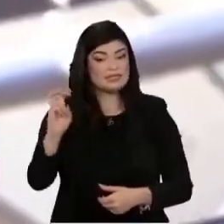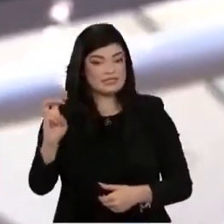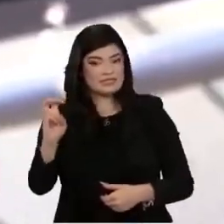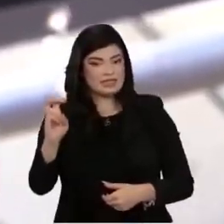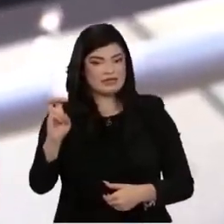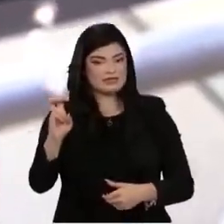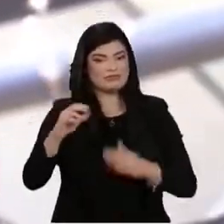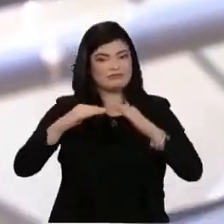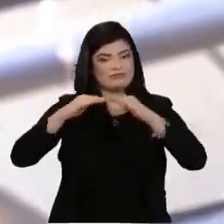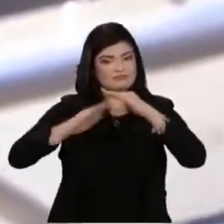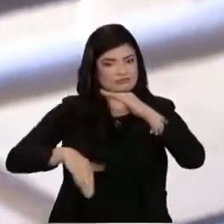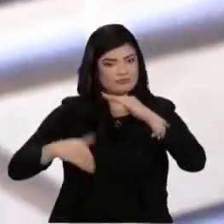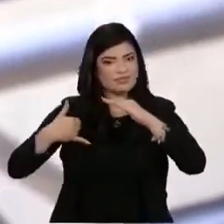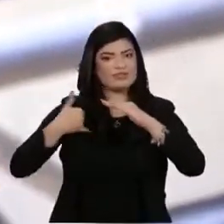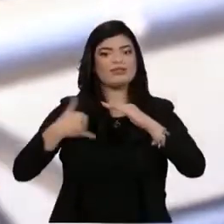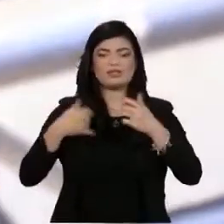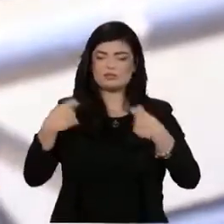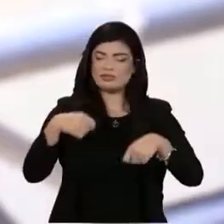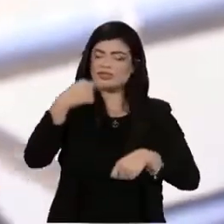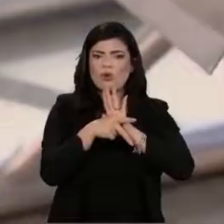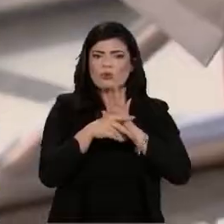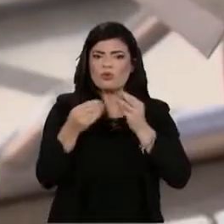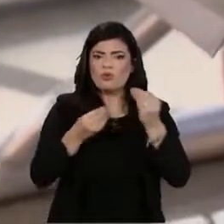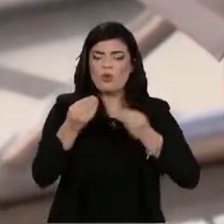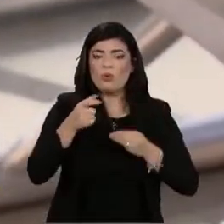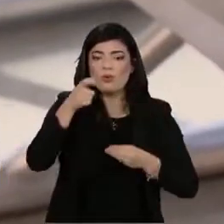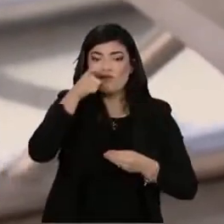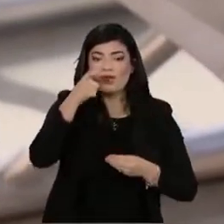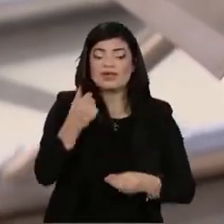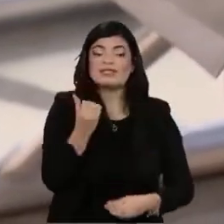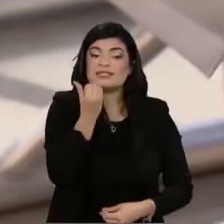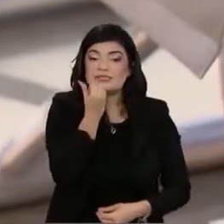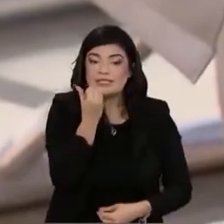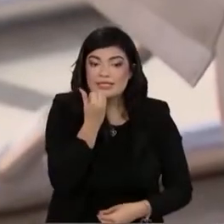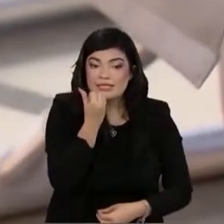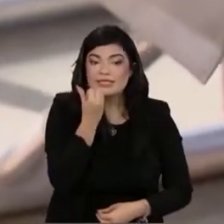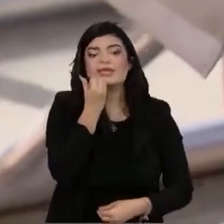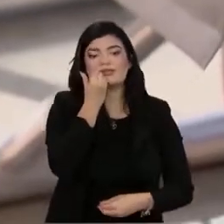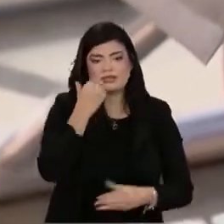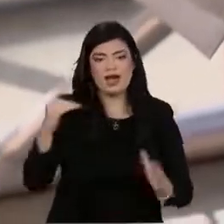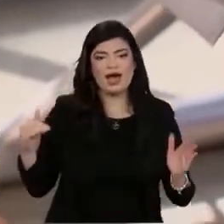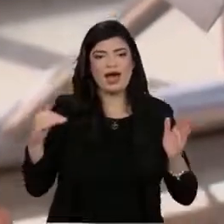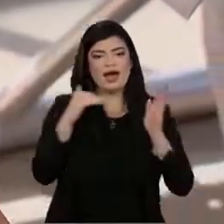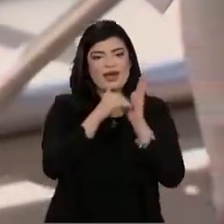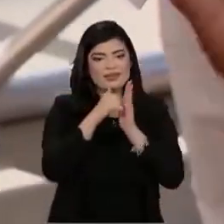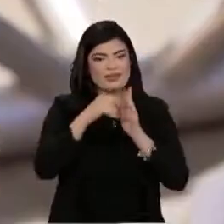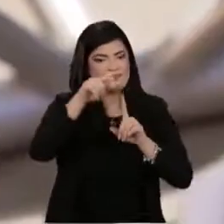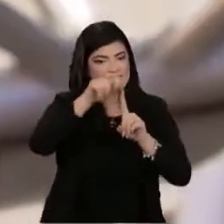foram vacinadas apenas 34% do público-alvo, de 14 milhões e 300 mil